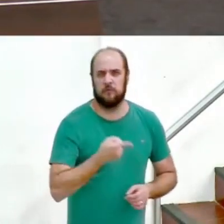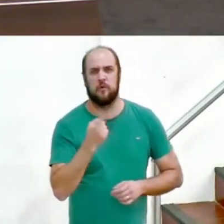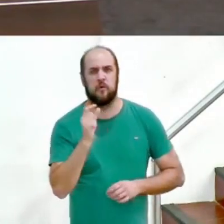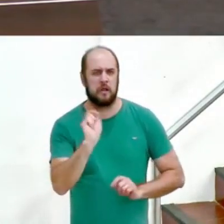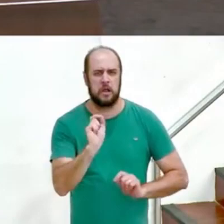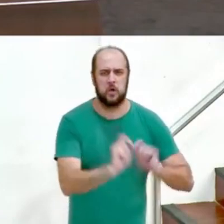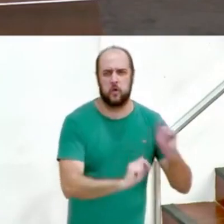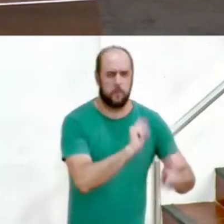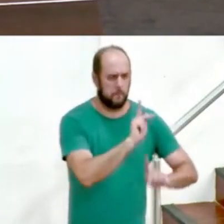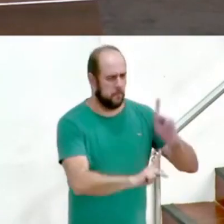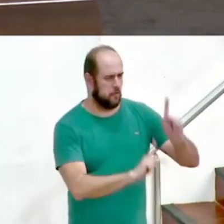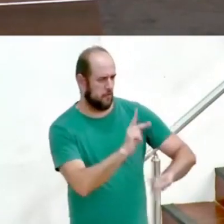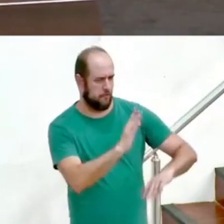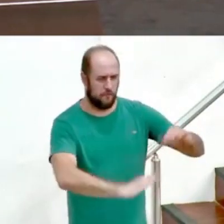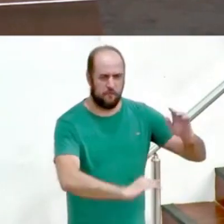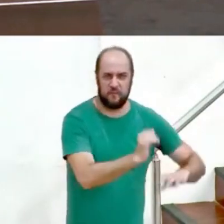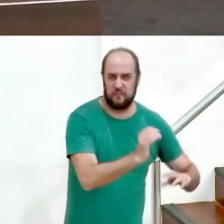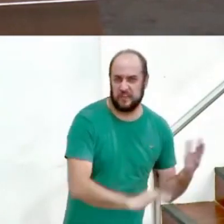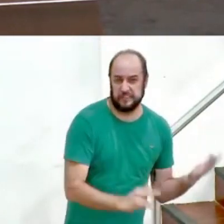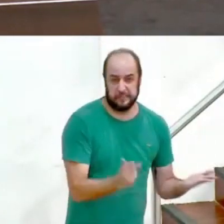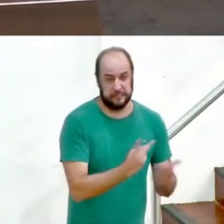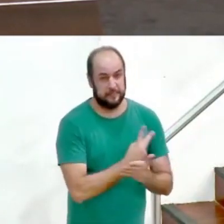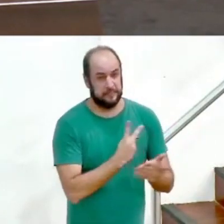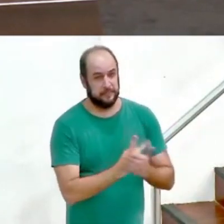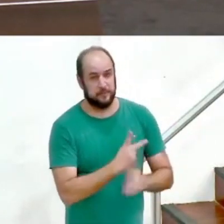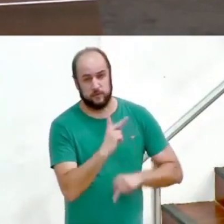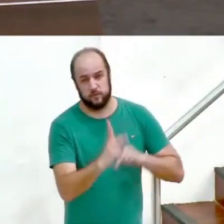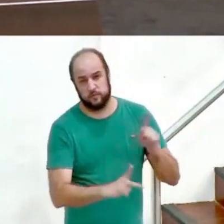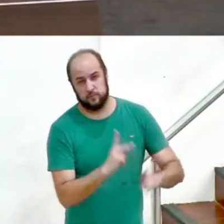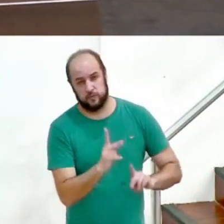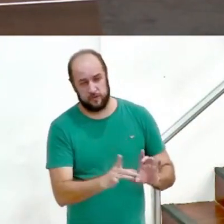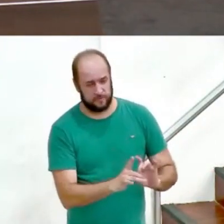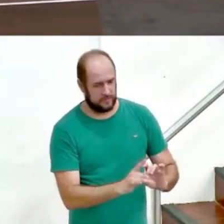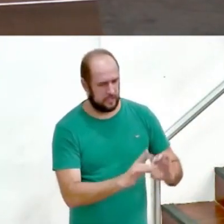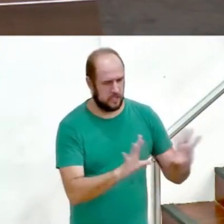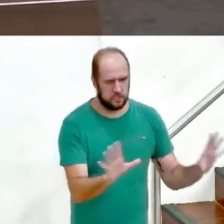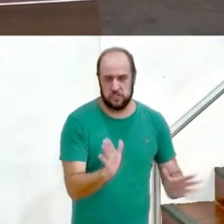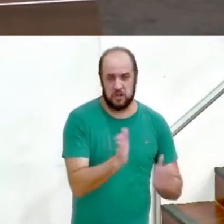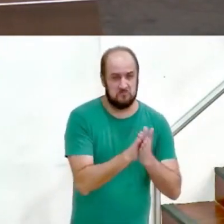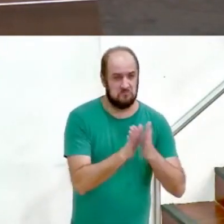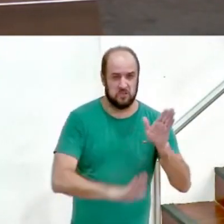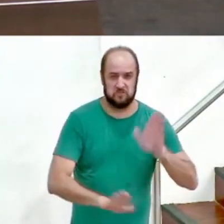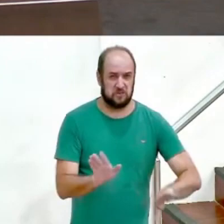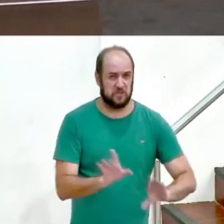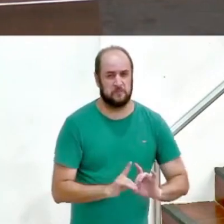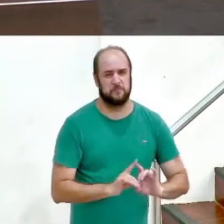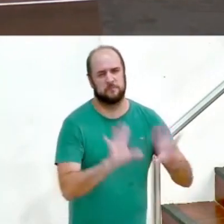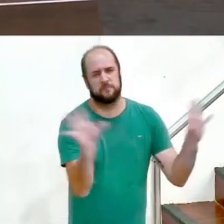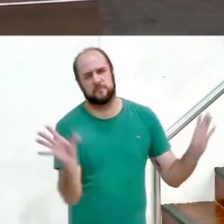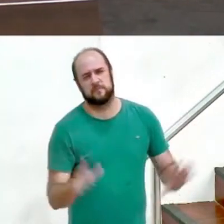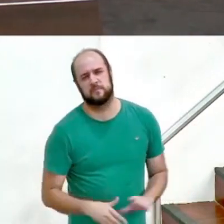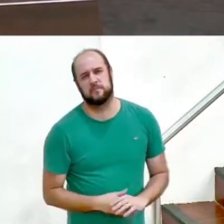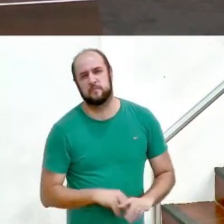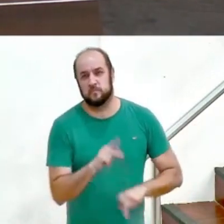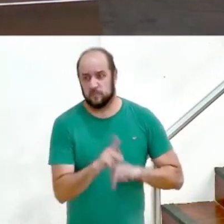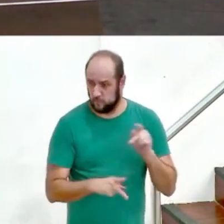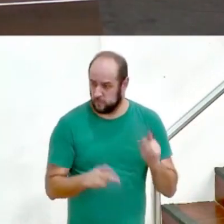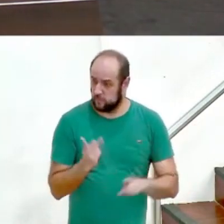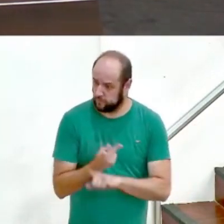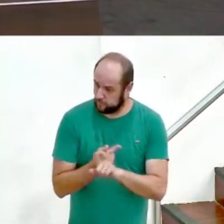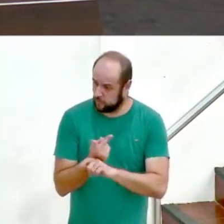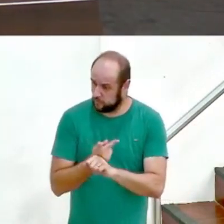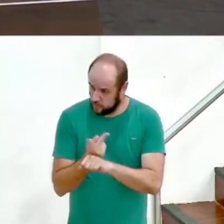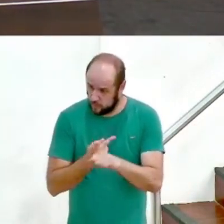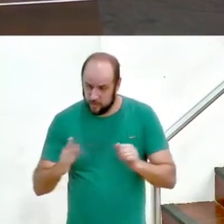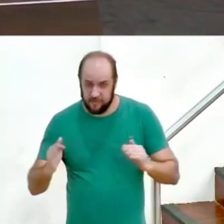que o povo estava fazendo. Eles não estavam priorizando a adoração ao Senhor. Eles estavam atrás de construir as suas